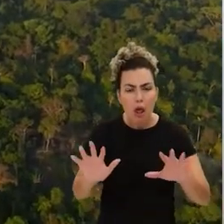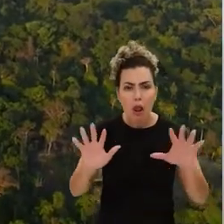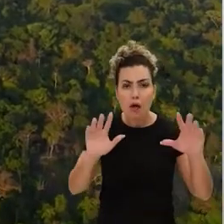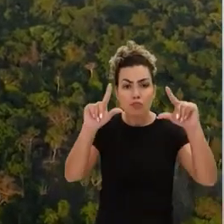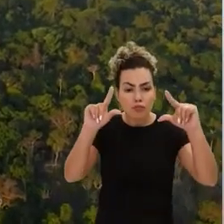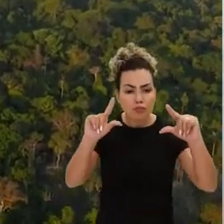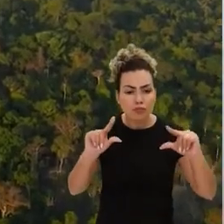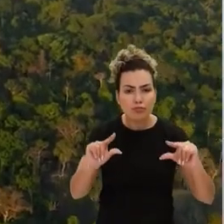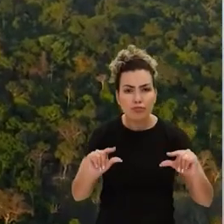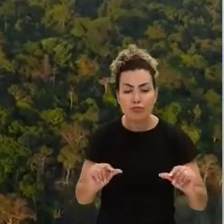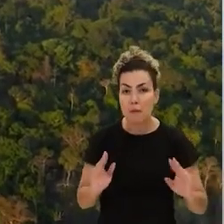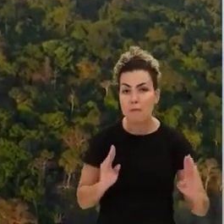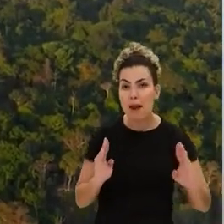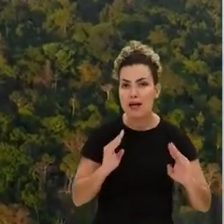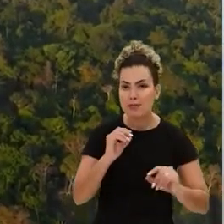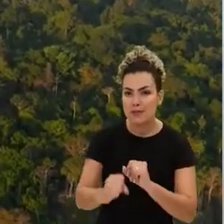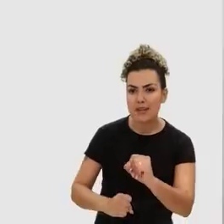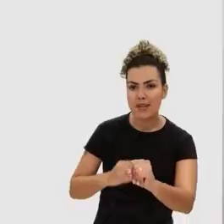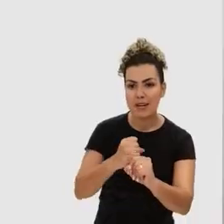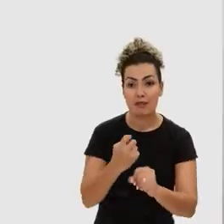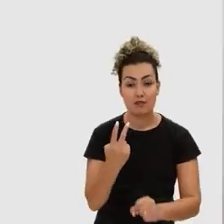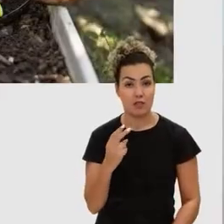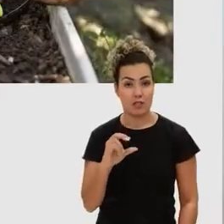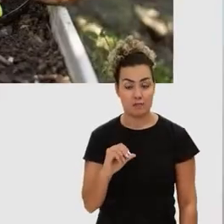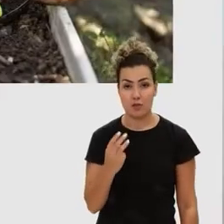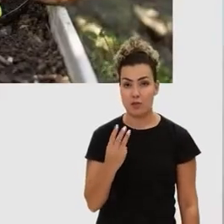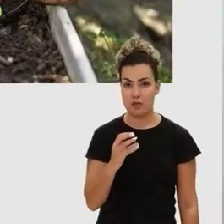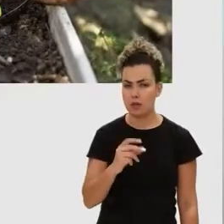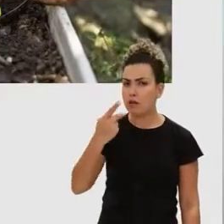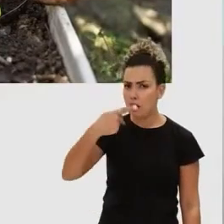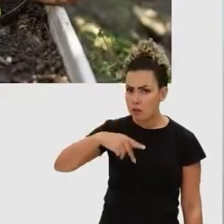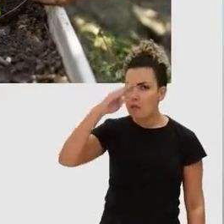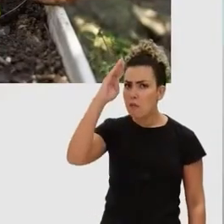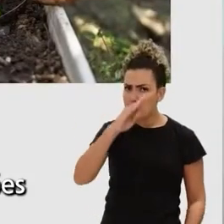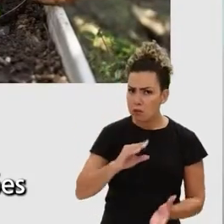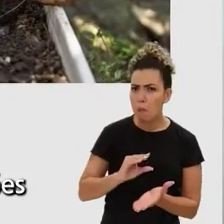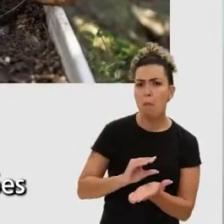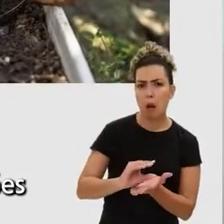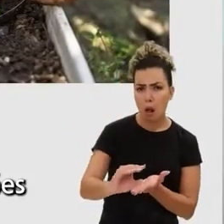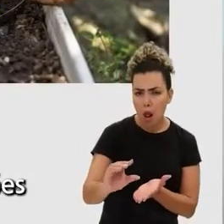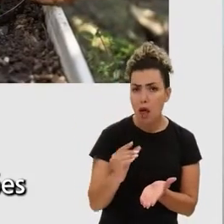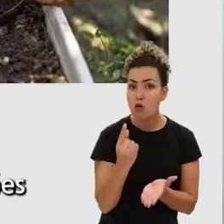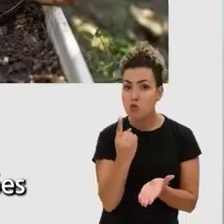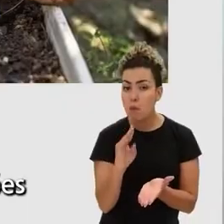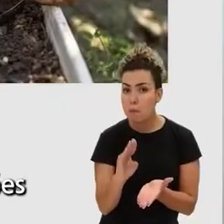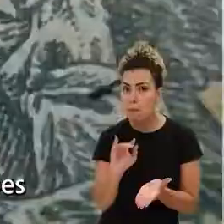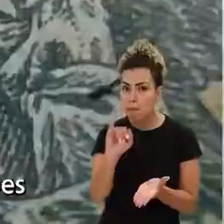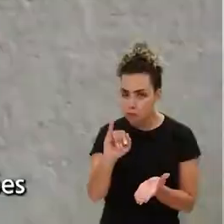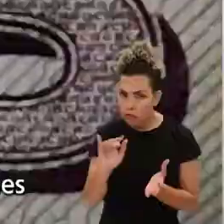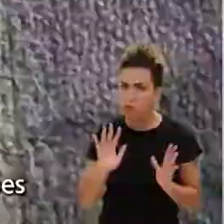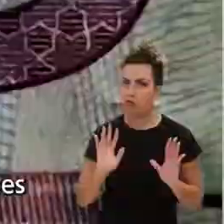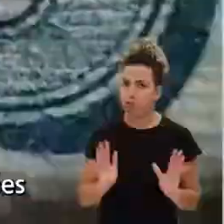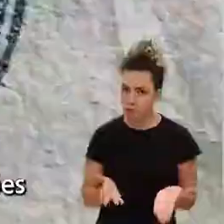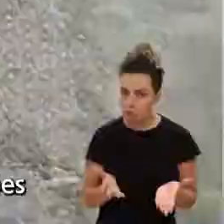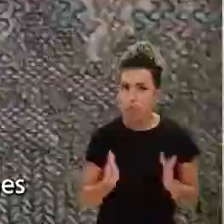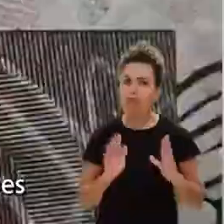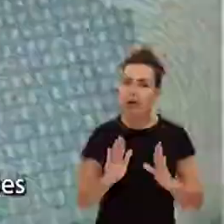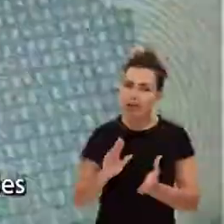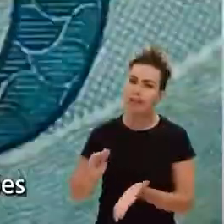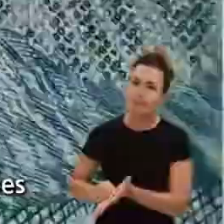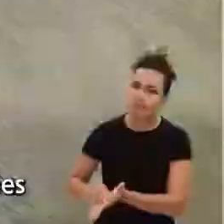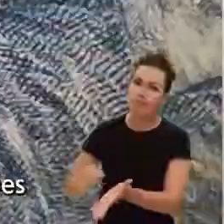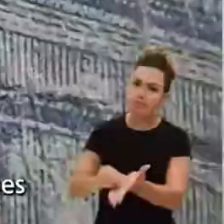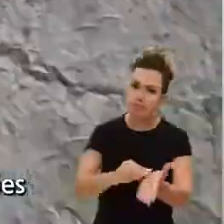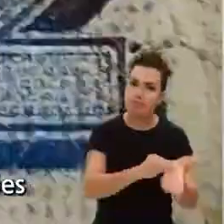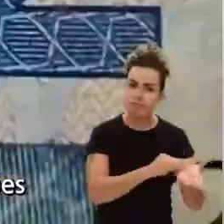até 2030. O Brasil já investiu R$1 bilhão, mas ainda são necessários investimentos de 50 bilhões